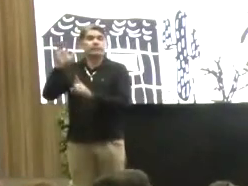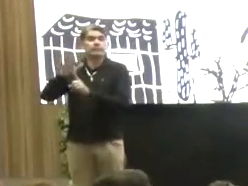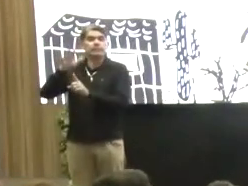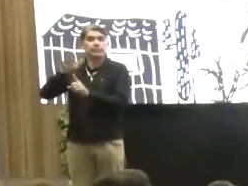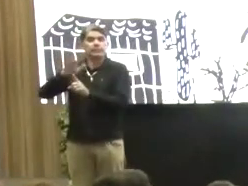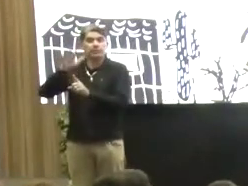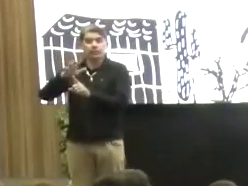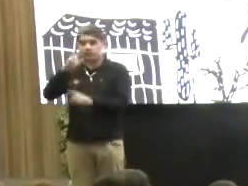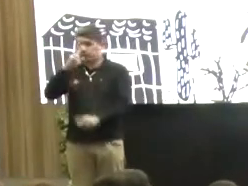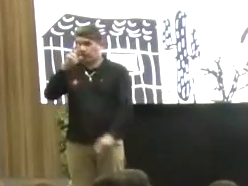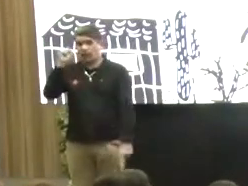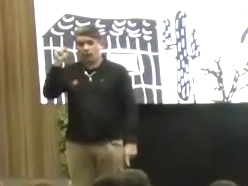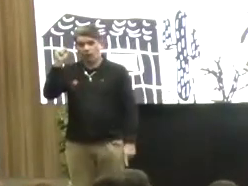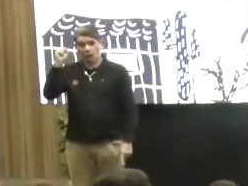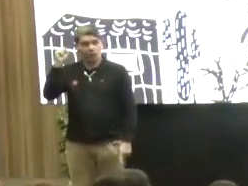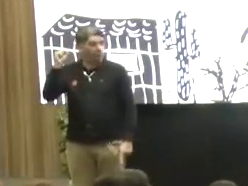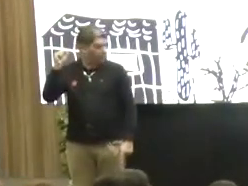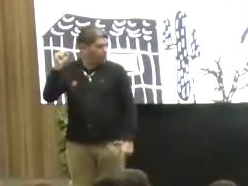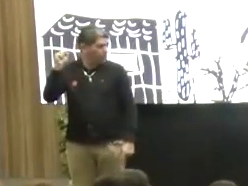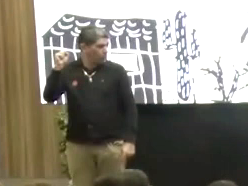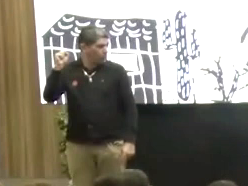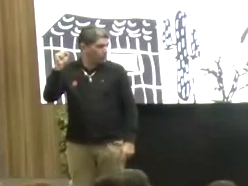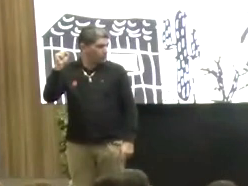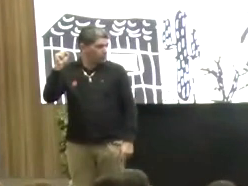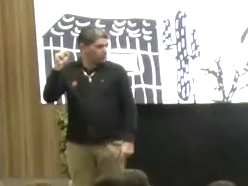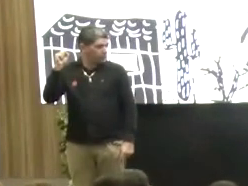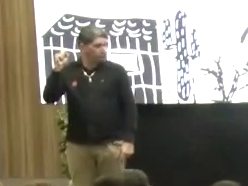e aí a gente tem o IBM,